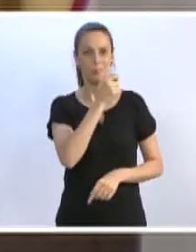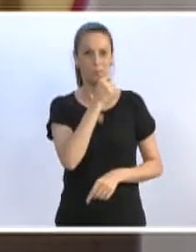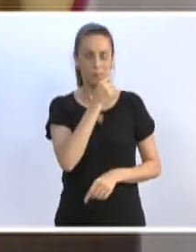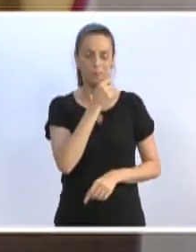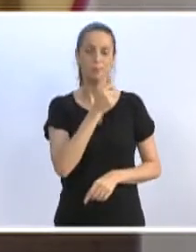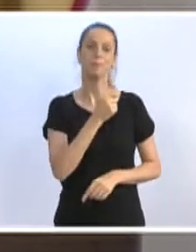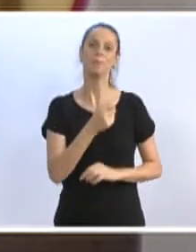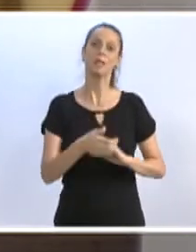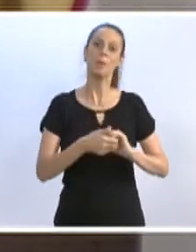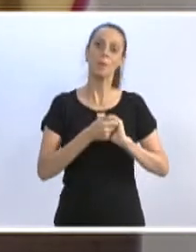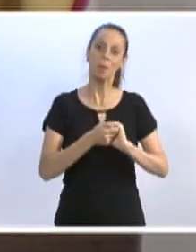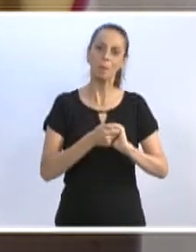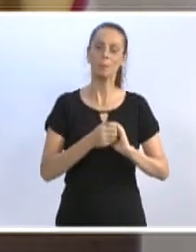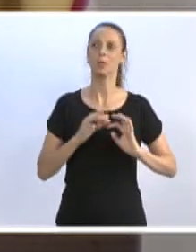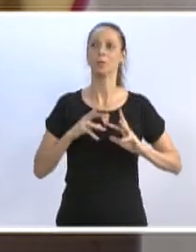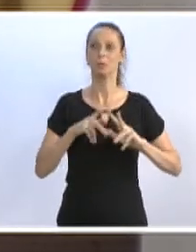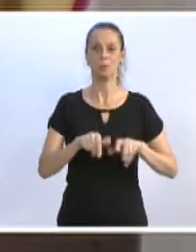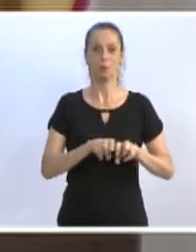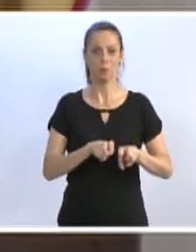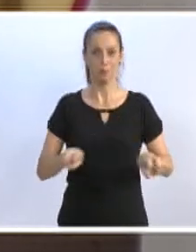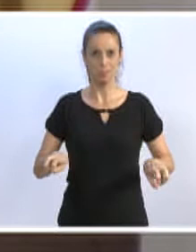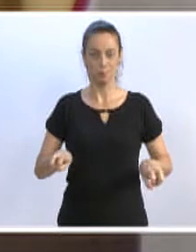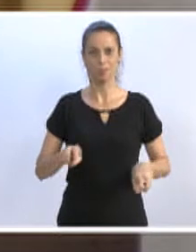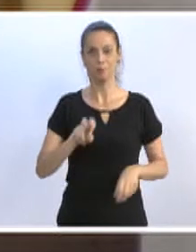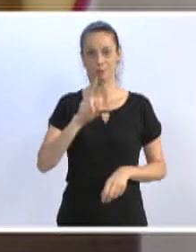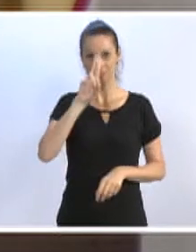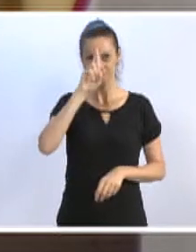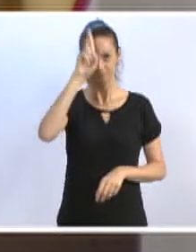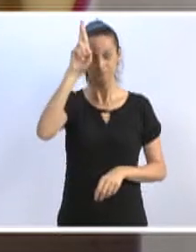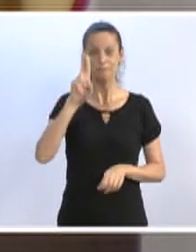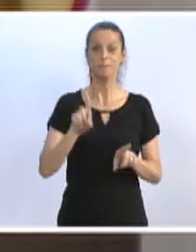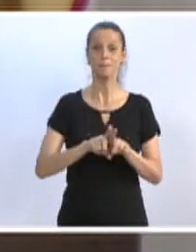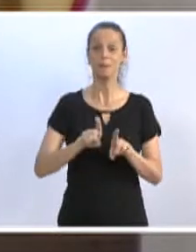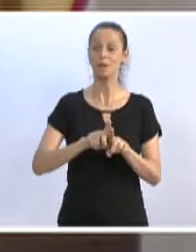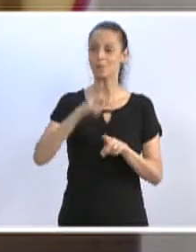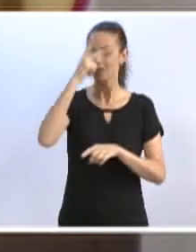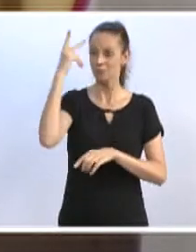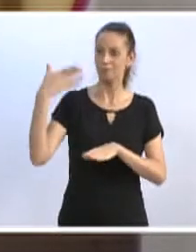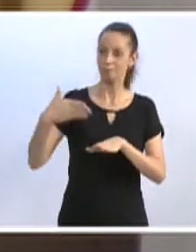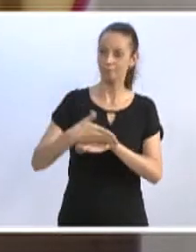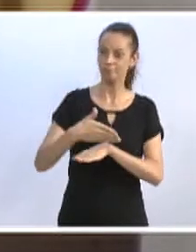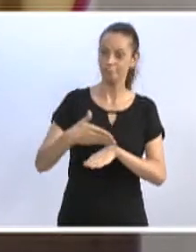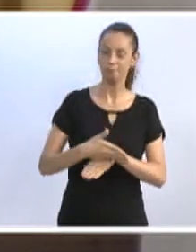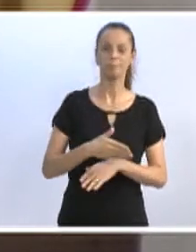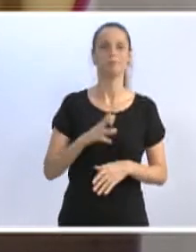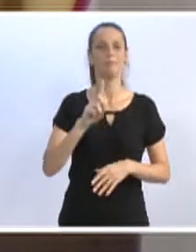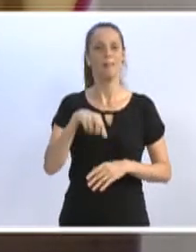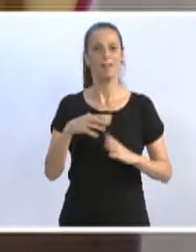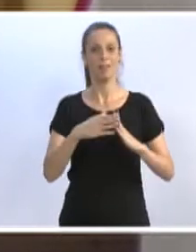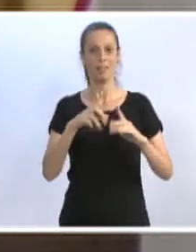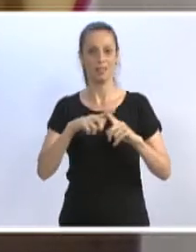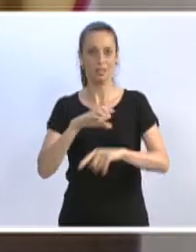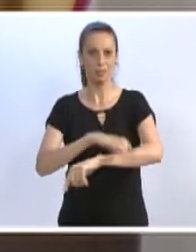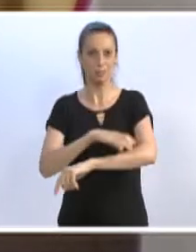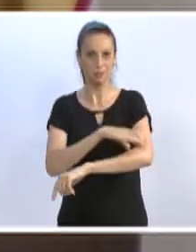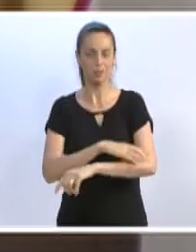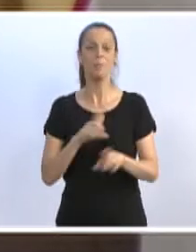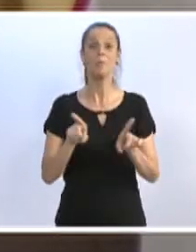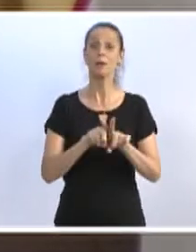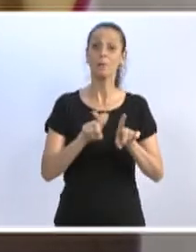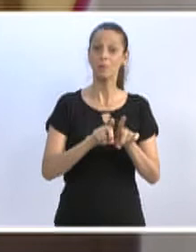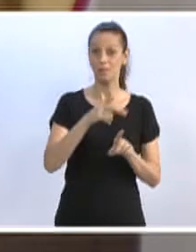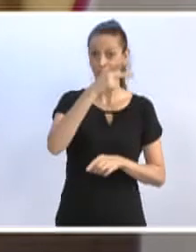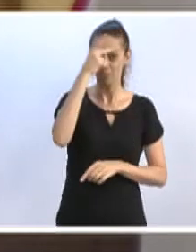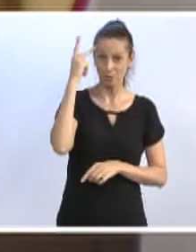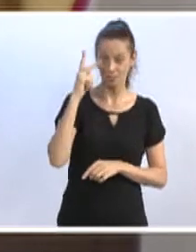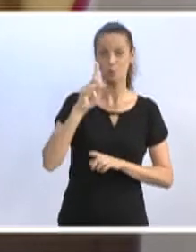deles quero saudar toda a mesa, também todos os membros aqui presentes da Assembleia e os telespectadores